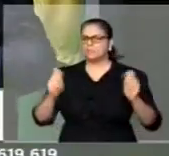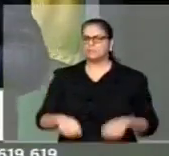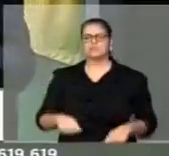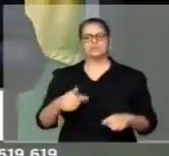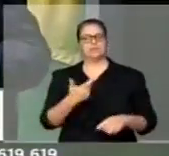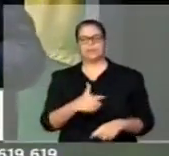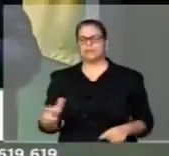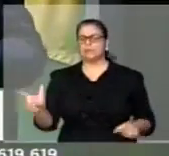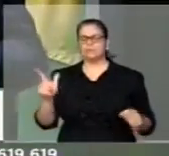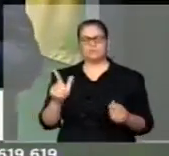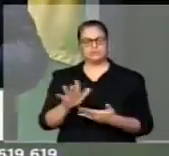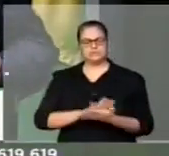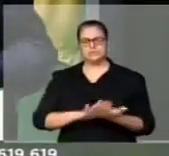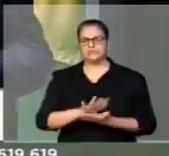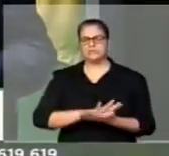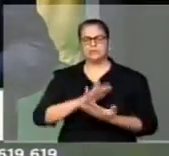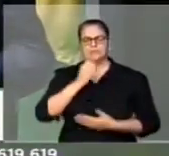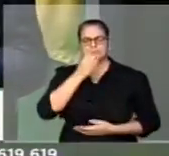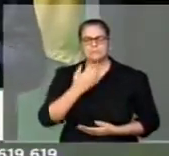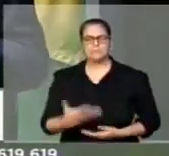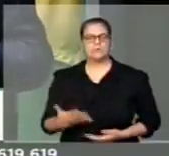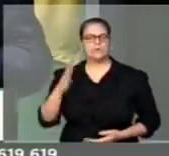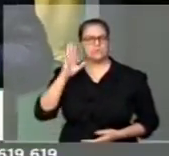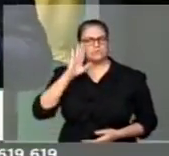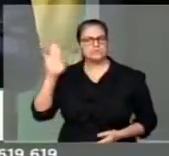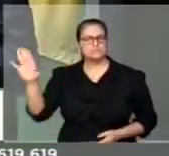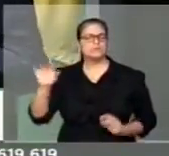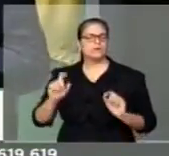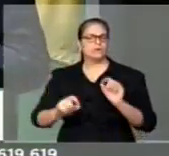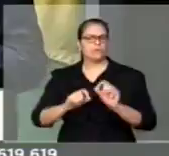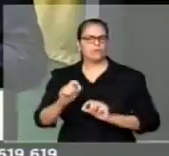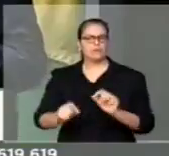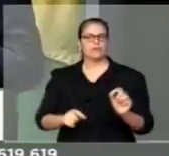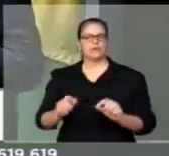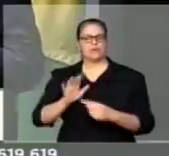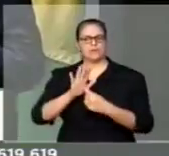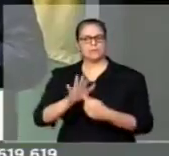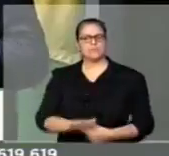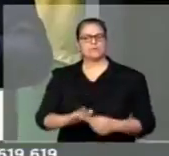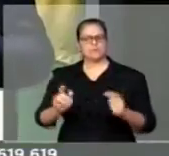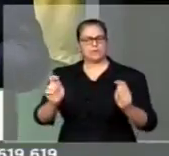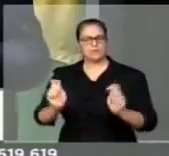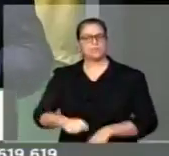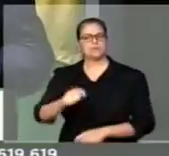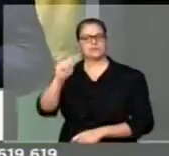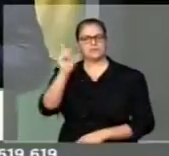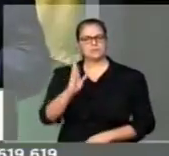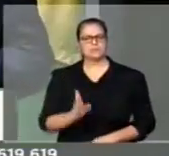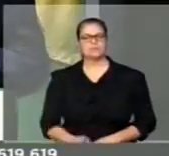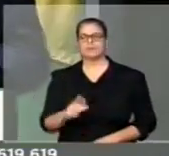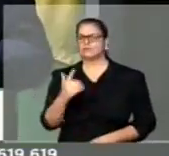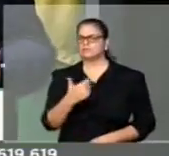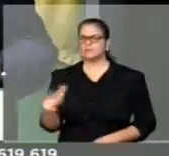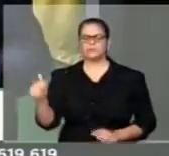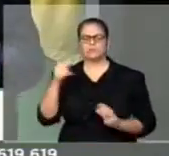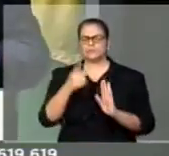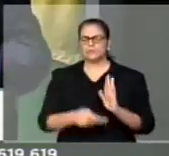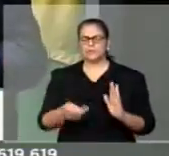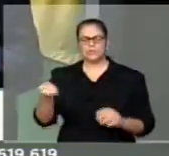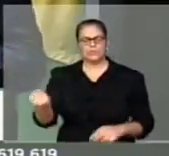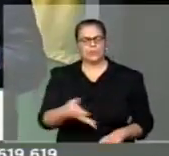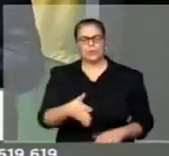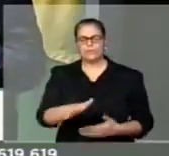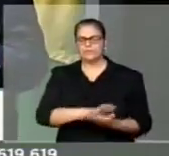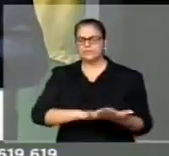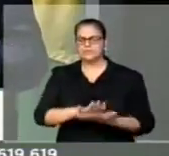se rearrumar na sua tarefa principal, de ter condições de mostrar ao Brasil um plano, um projeto, uma pauta